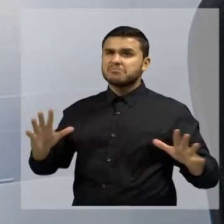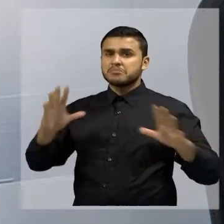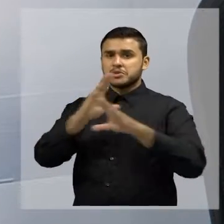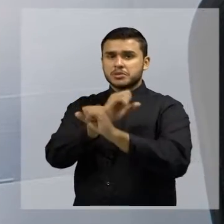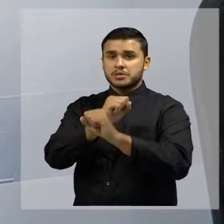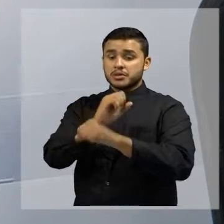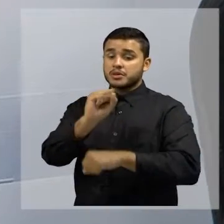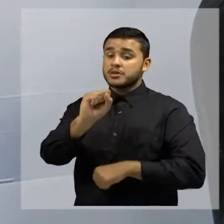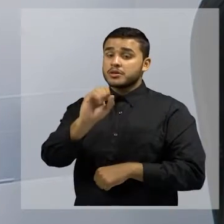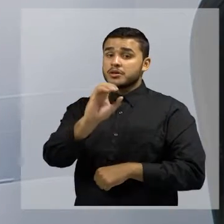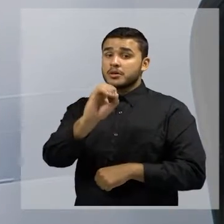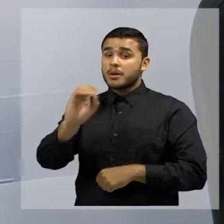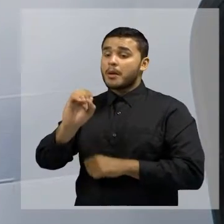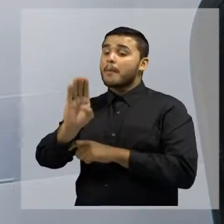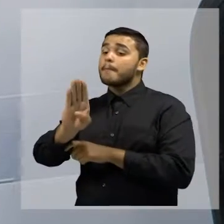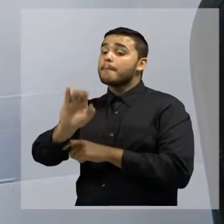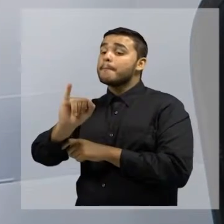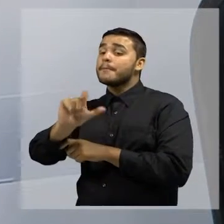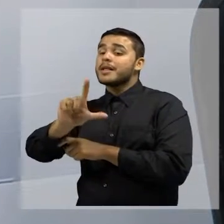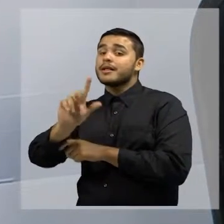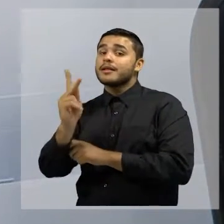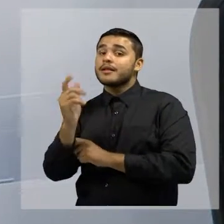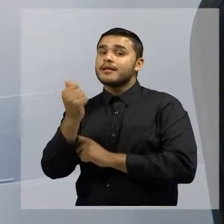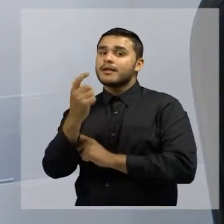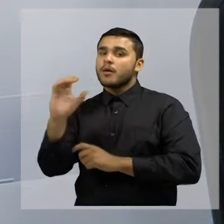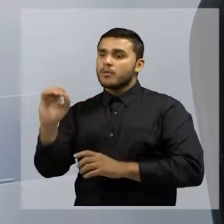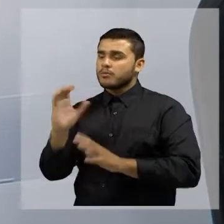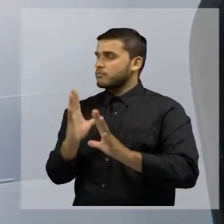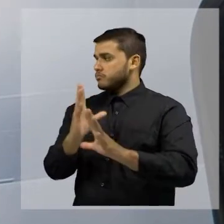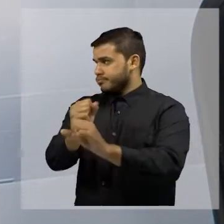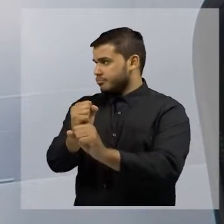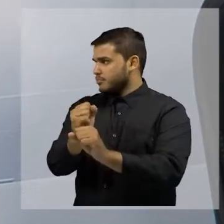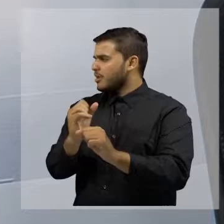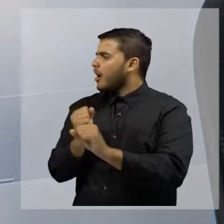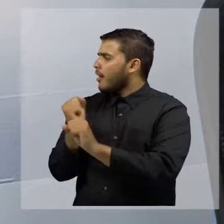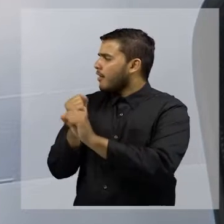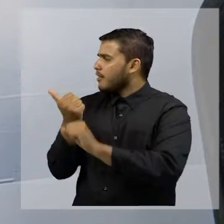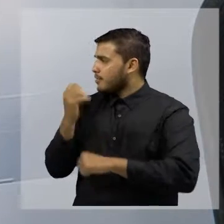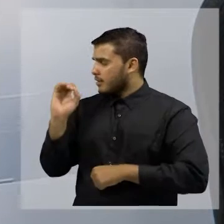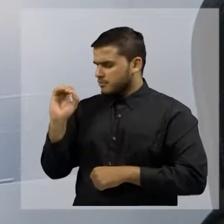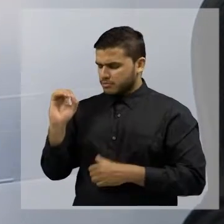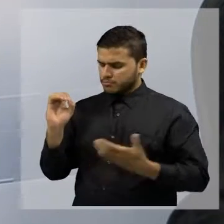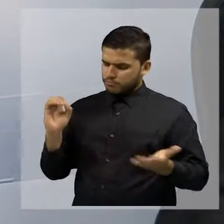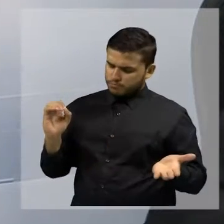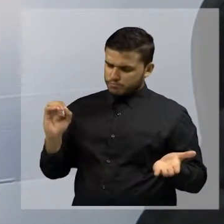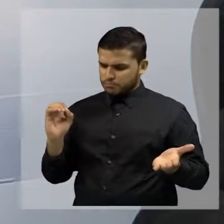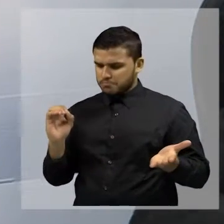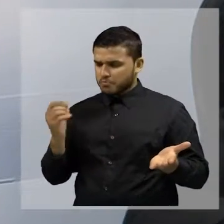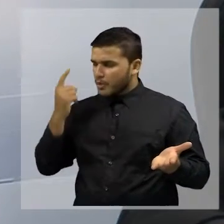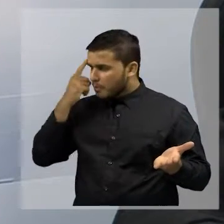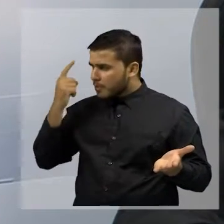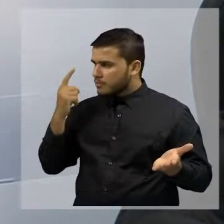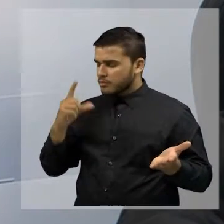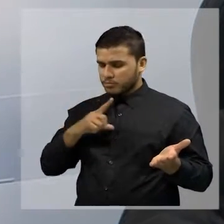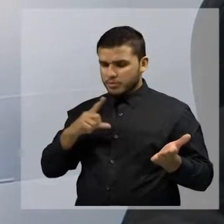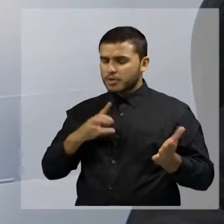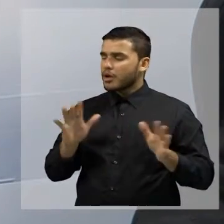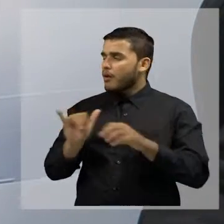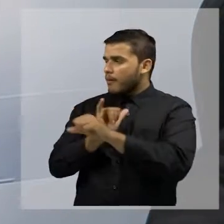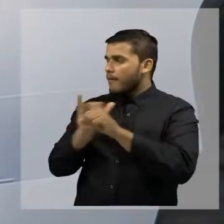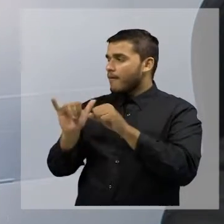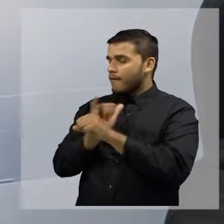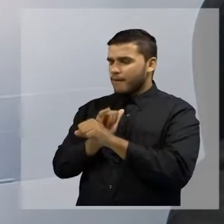de 800 bilhões de economia nesses 10 anos. Quer dizer, deixando espaço de manobra